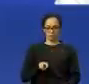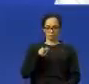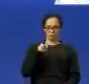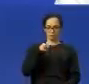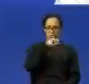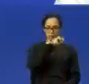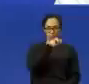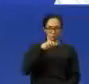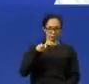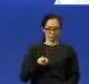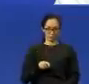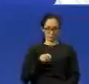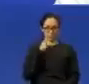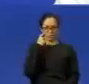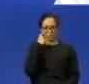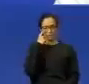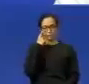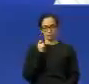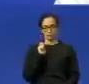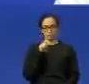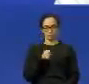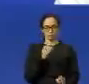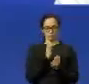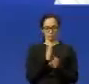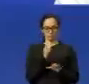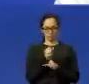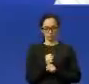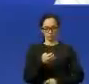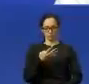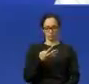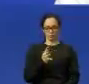outro elevador. Nesse caso, chegaríamos ao gasto de R$